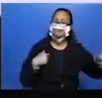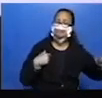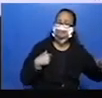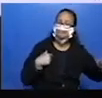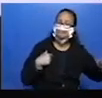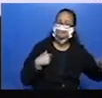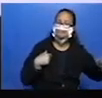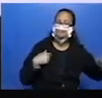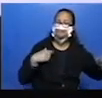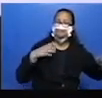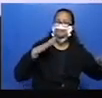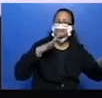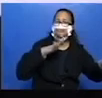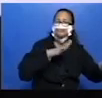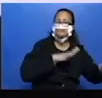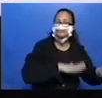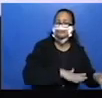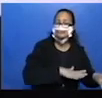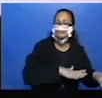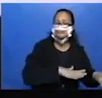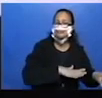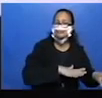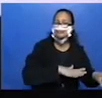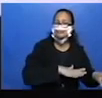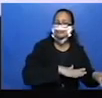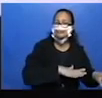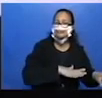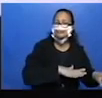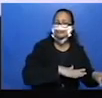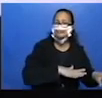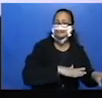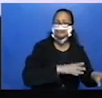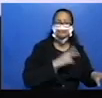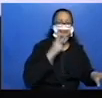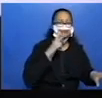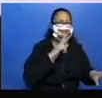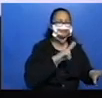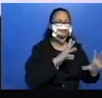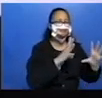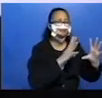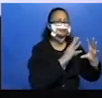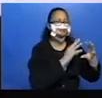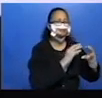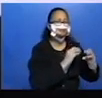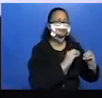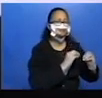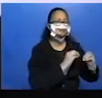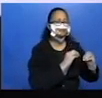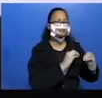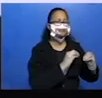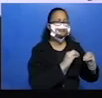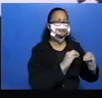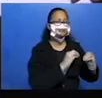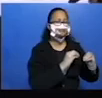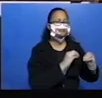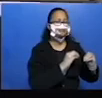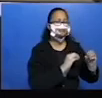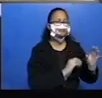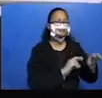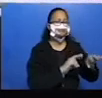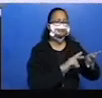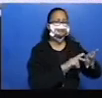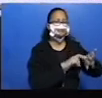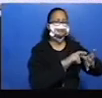Ela deslizou para o lado, deixando um vazio escuro e lúgubre, com umas escadas